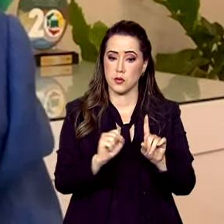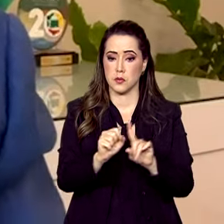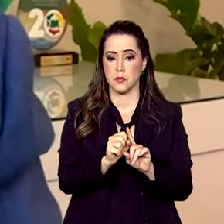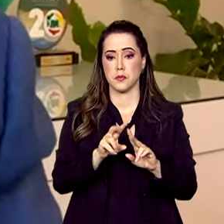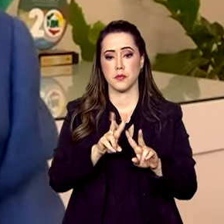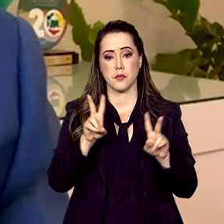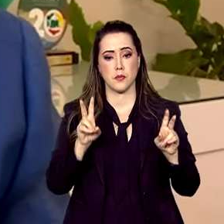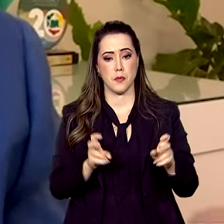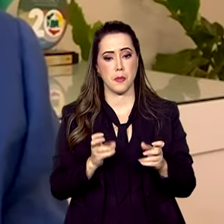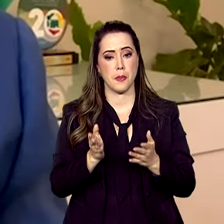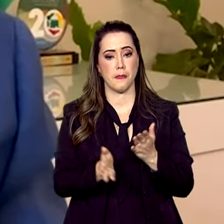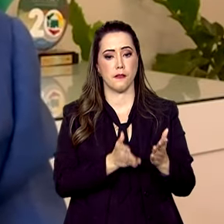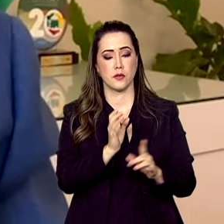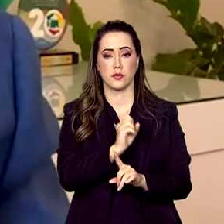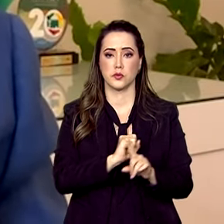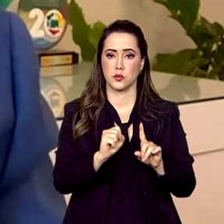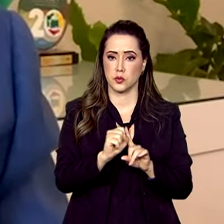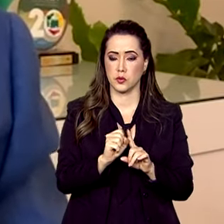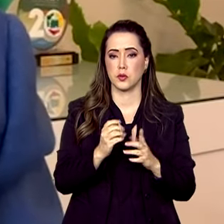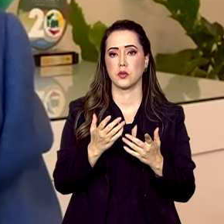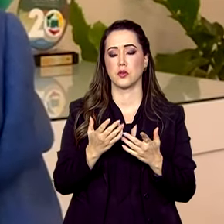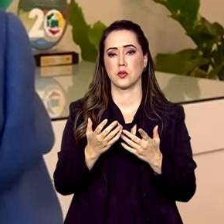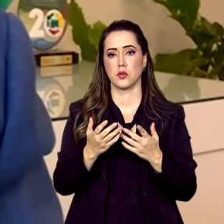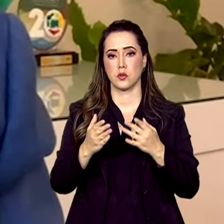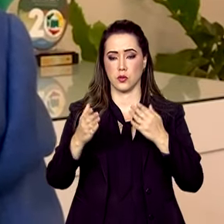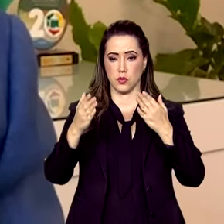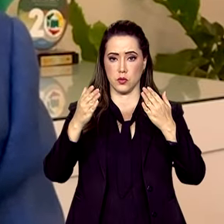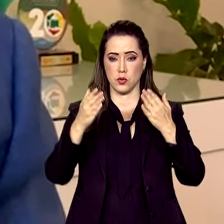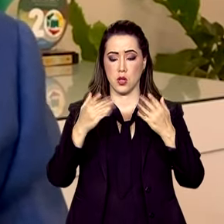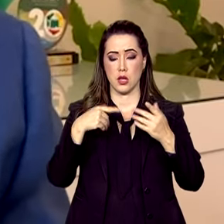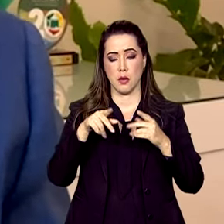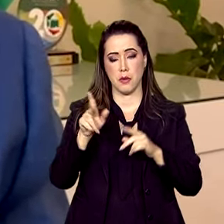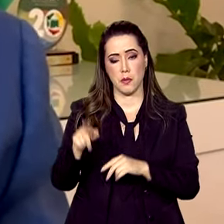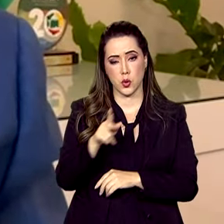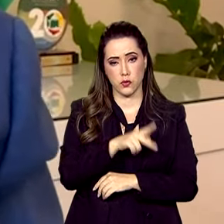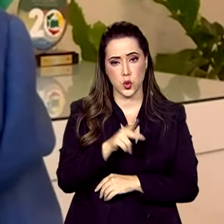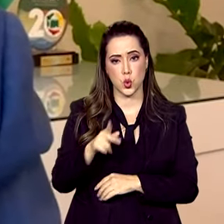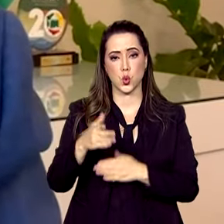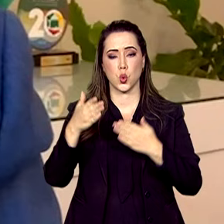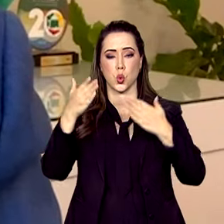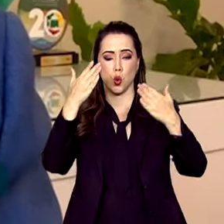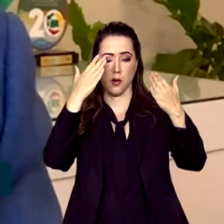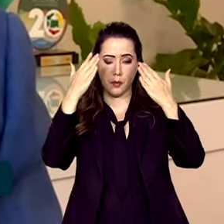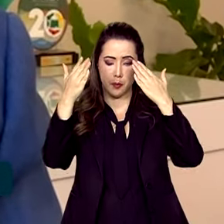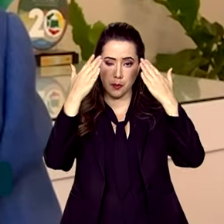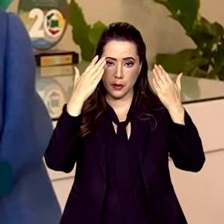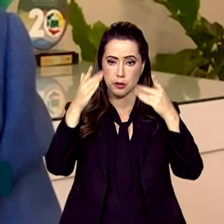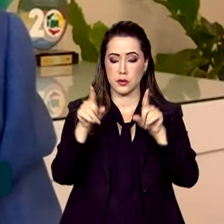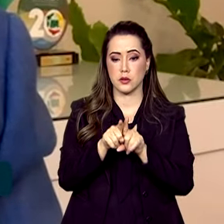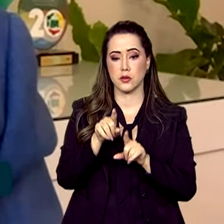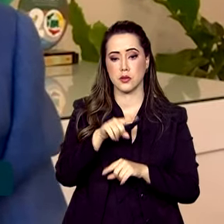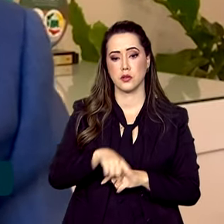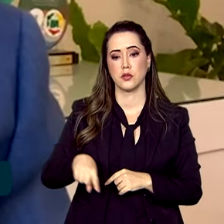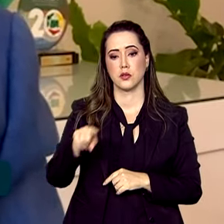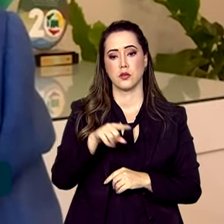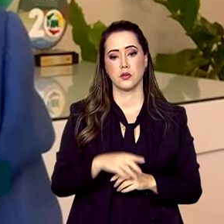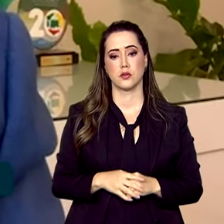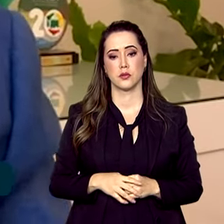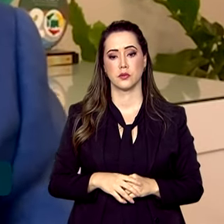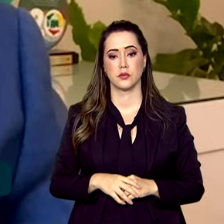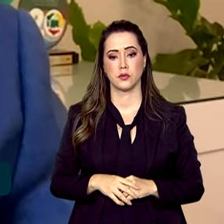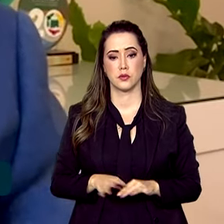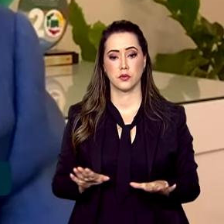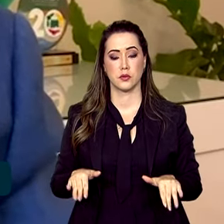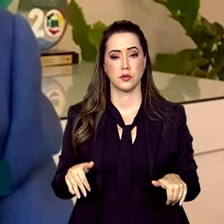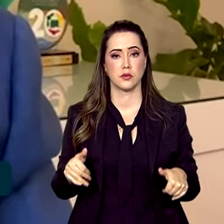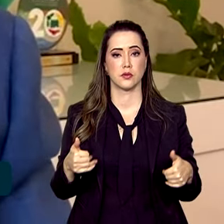ali com assistente social, assistente psicopedagogo, assistente nessa área psicológica,